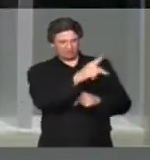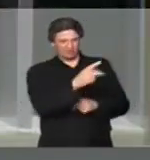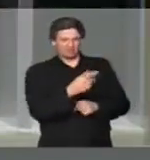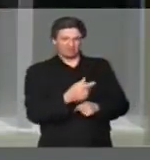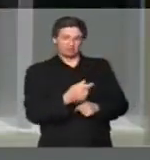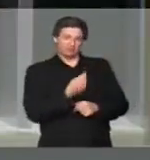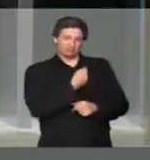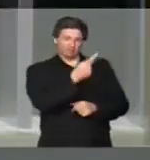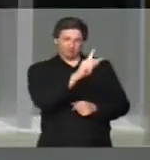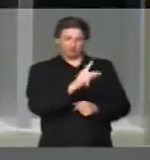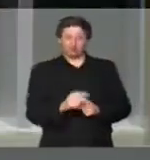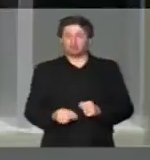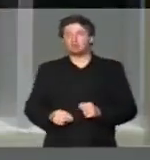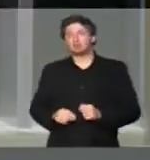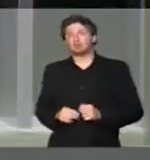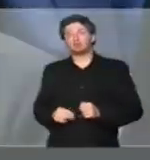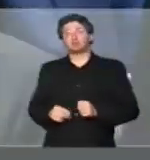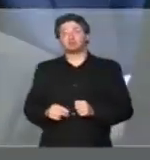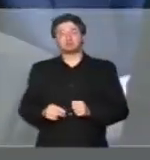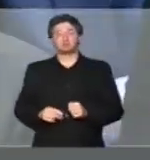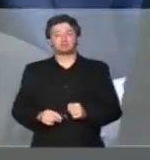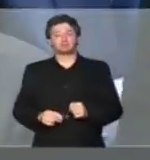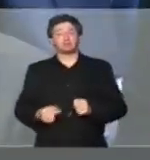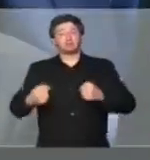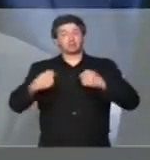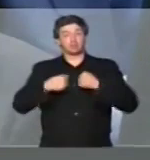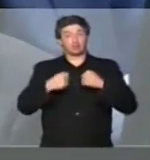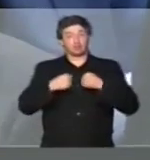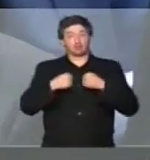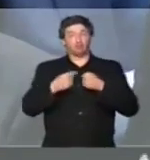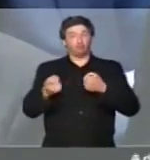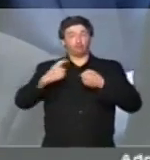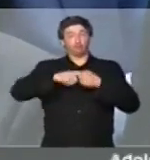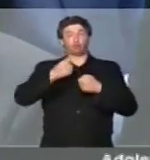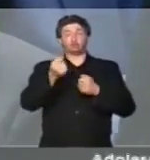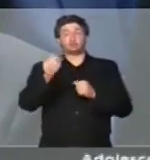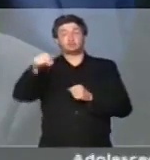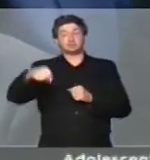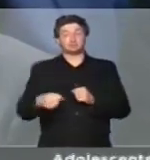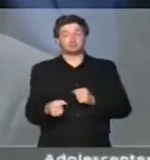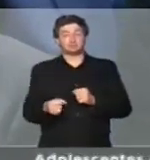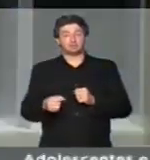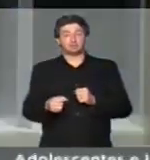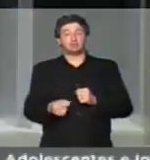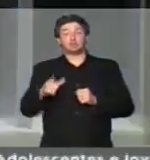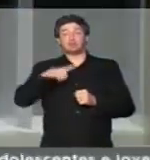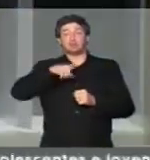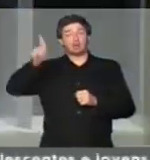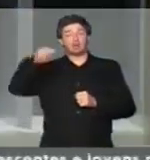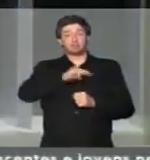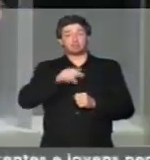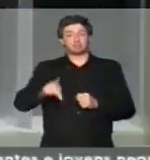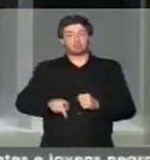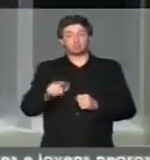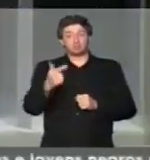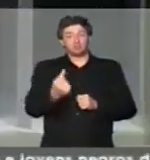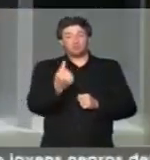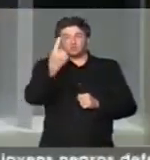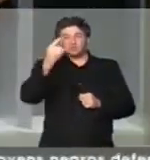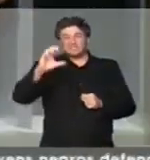existência de vida pública eu faço um ressarcimento está lá no ministério público não hou